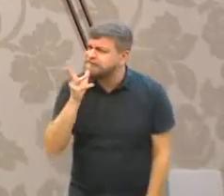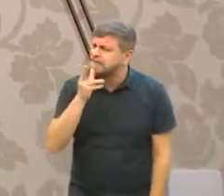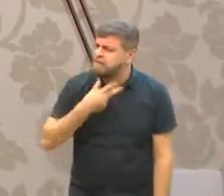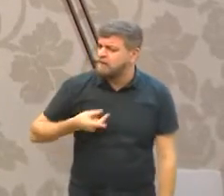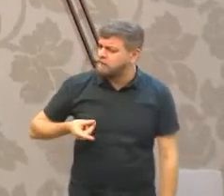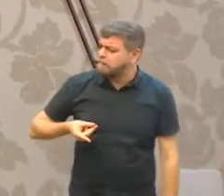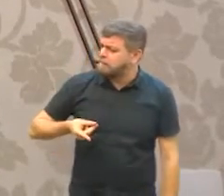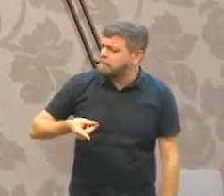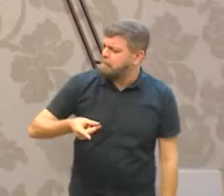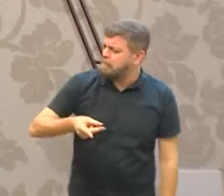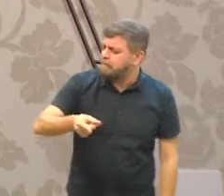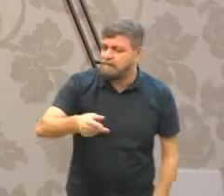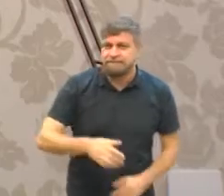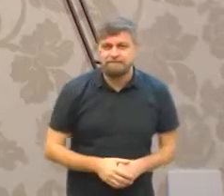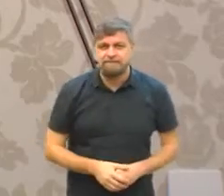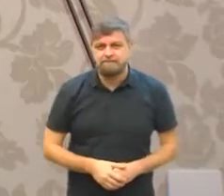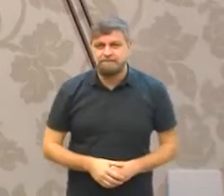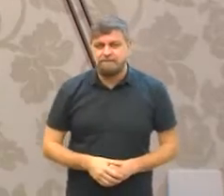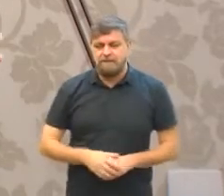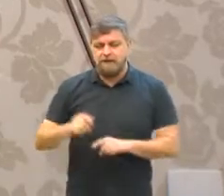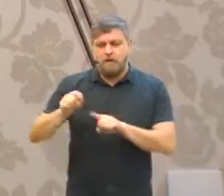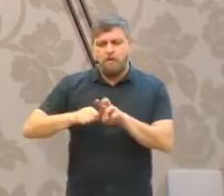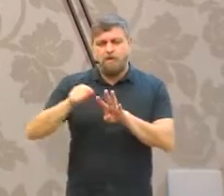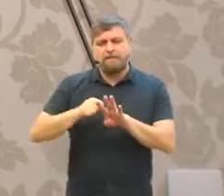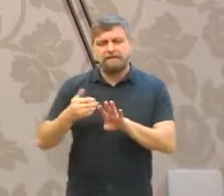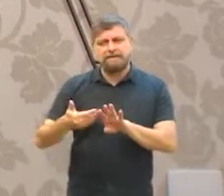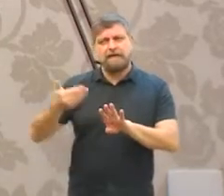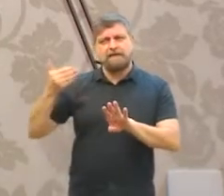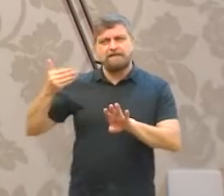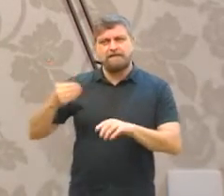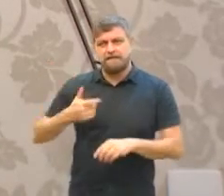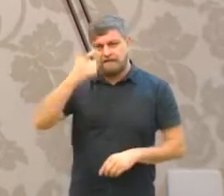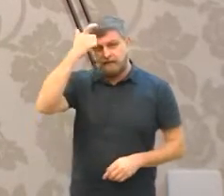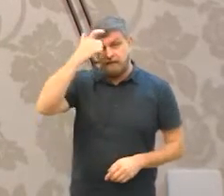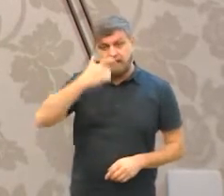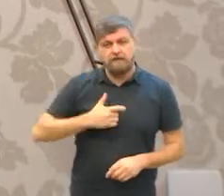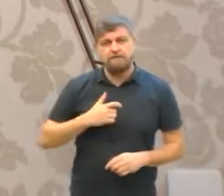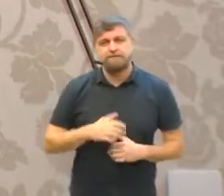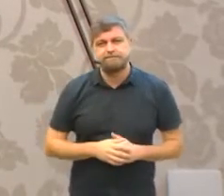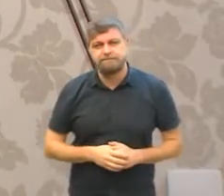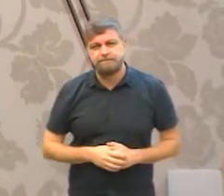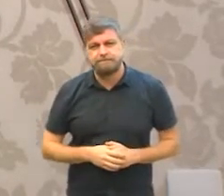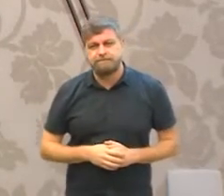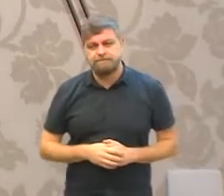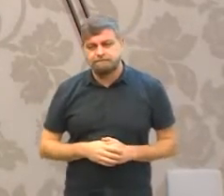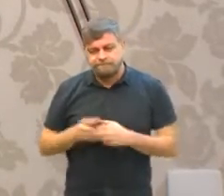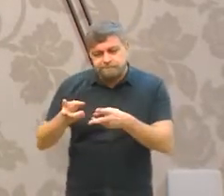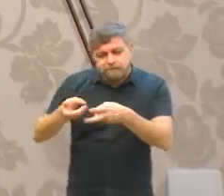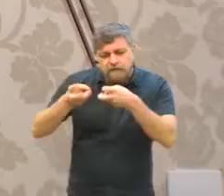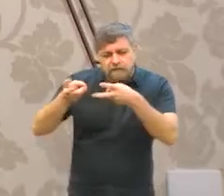durar tanto tempo, né? E aí, uns meses atrás, eu acabei